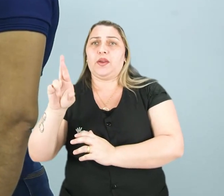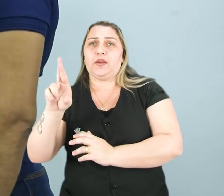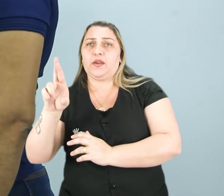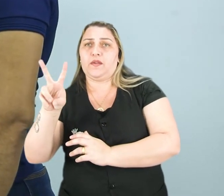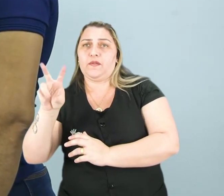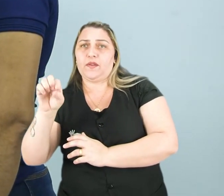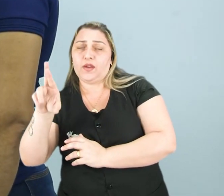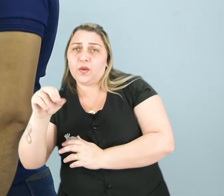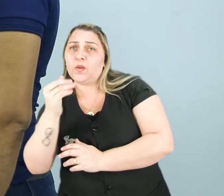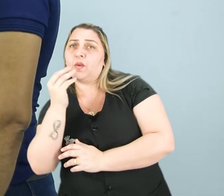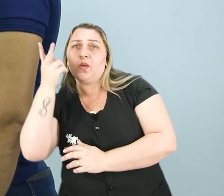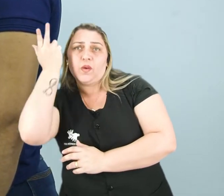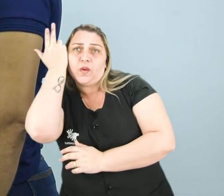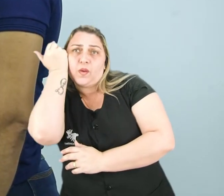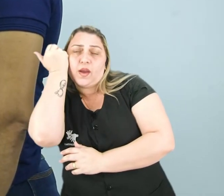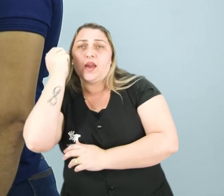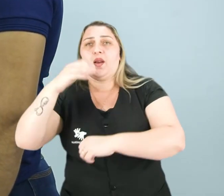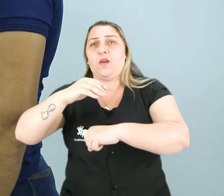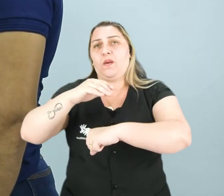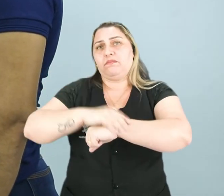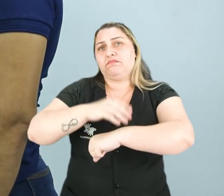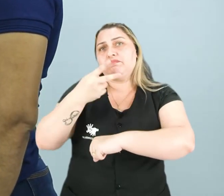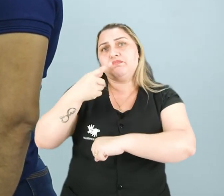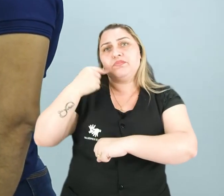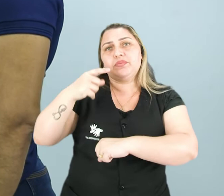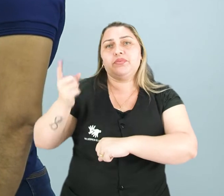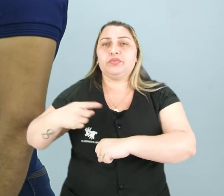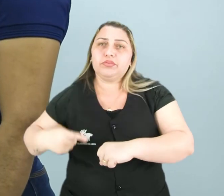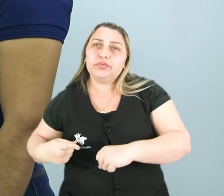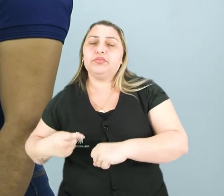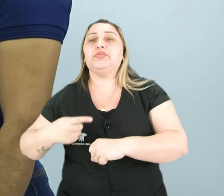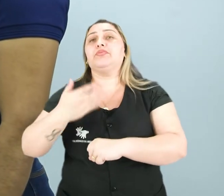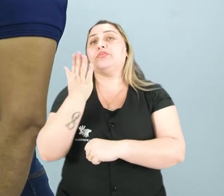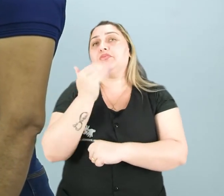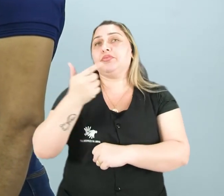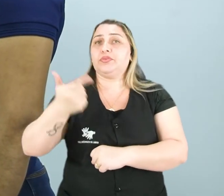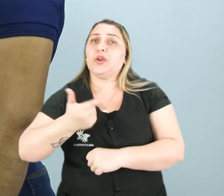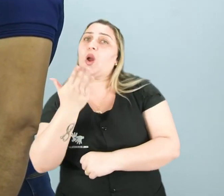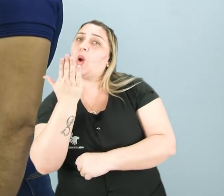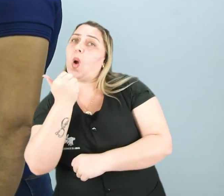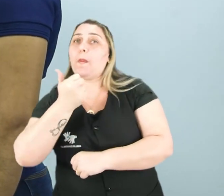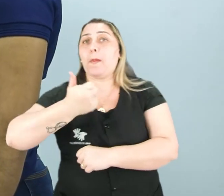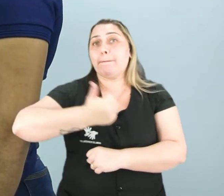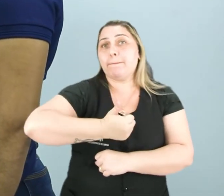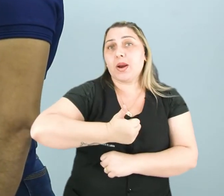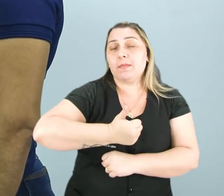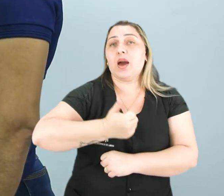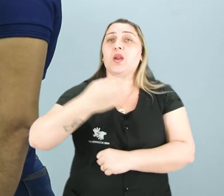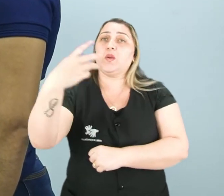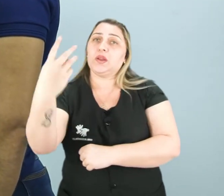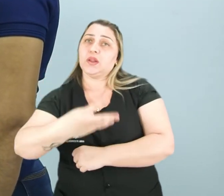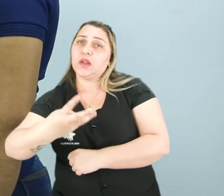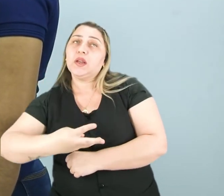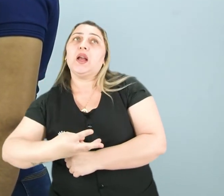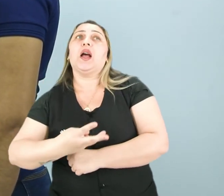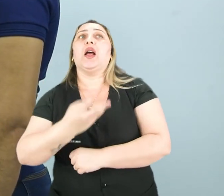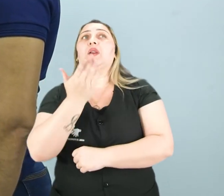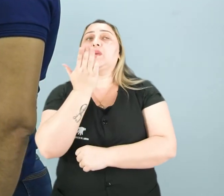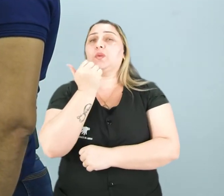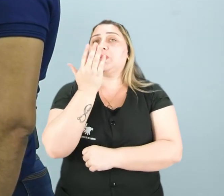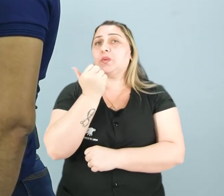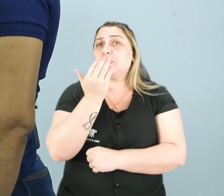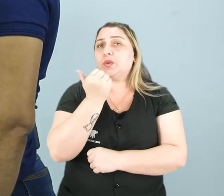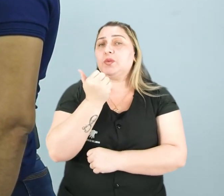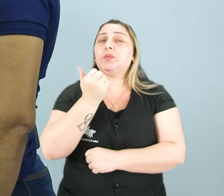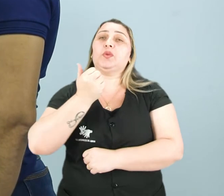rato, tudo bem? Consumidor secundário é aquele que se alimenta do primário, tá? E o terciário é aquele que se